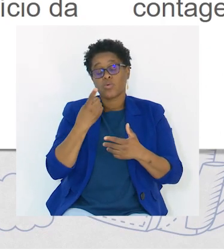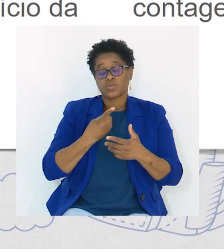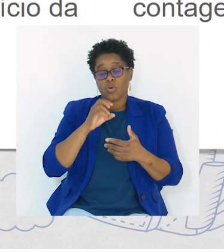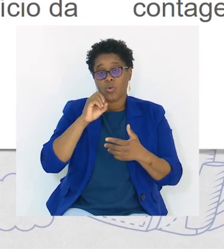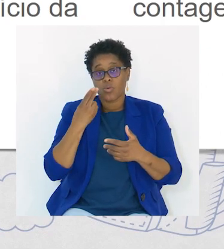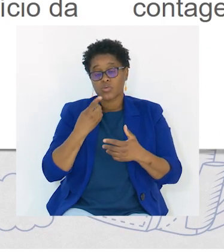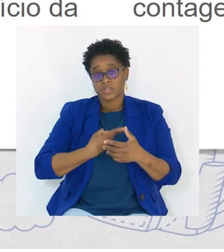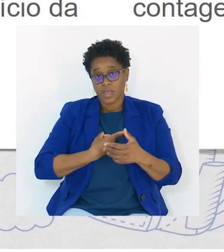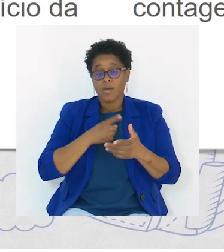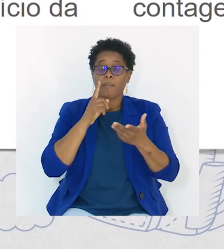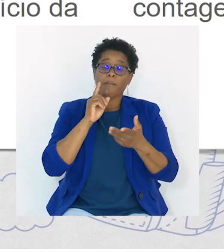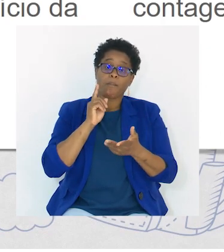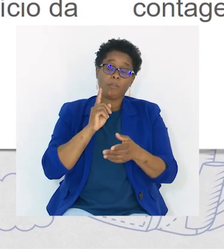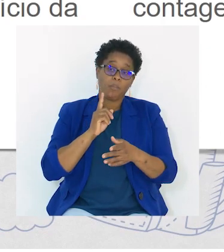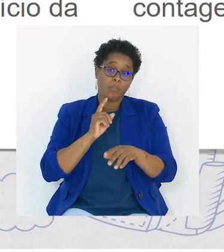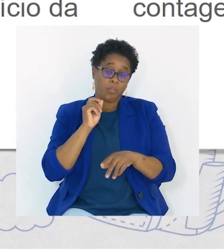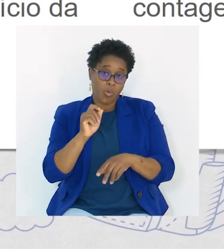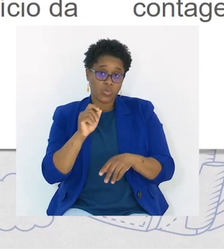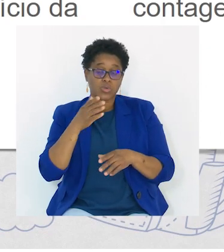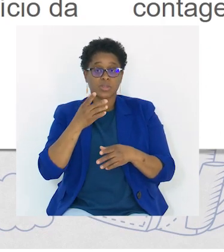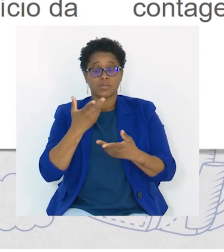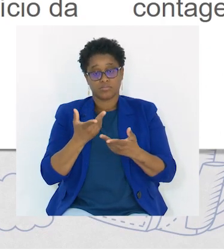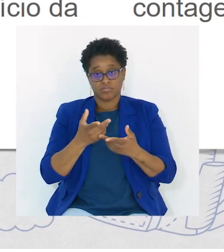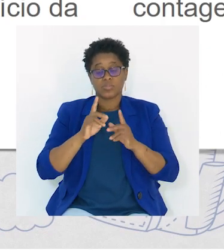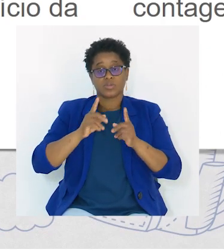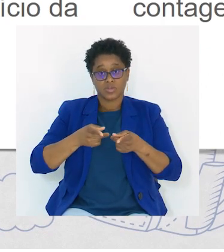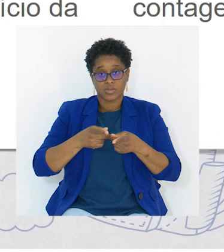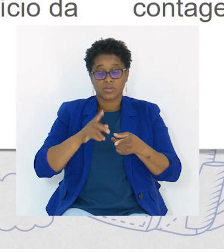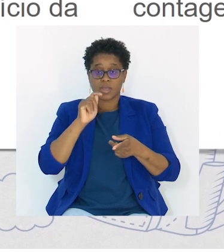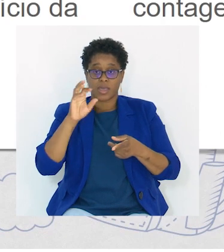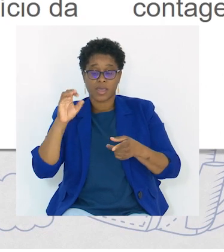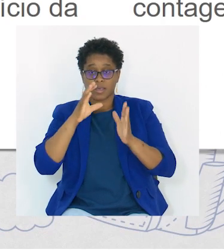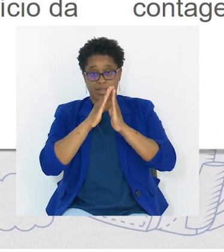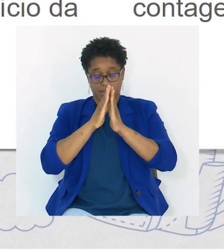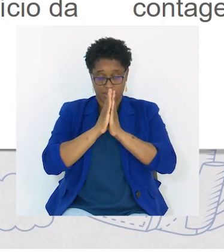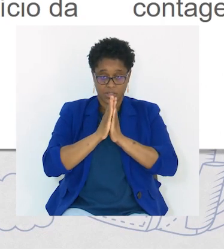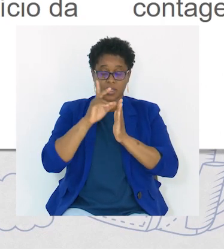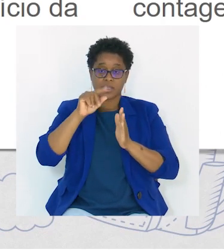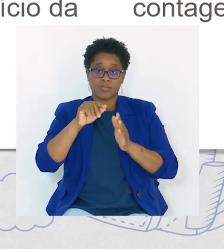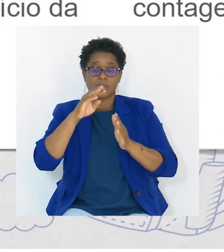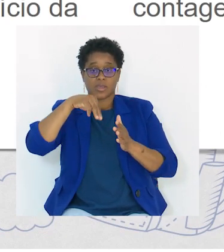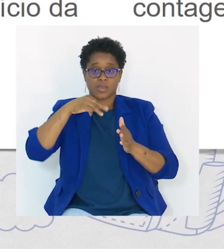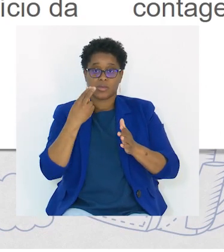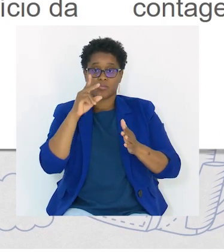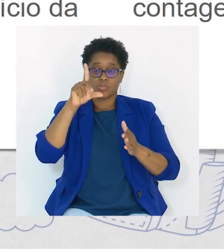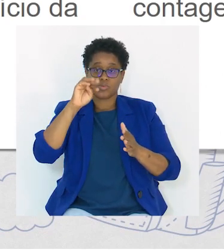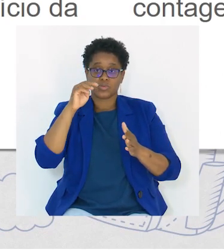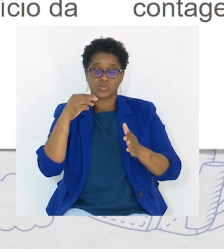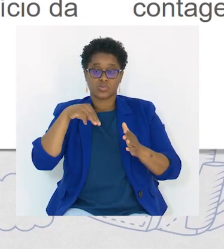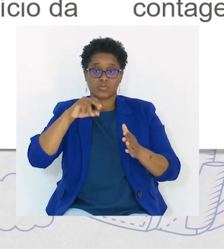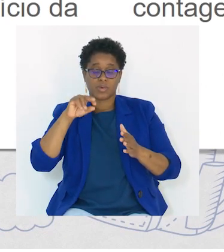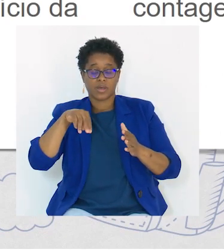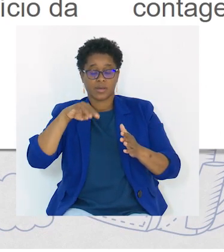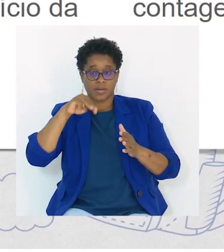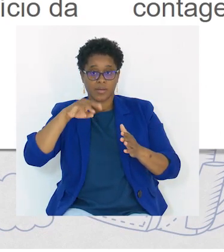a era cristã. Também temos a era muçulmana, que é chamada de Hijra, que é a fuga de